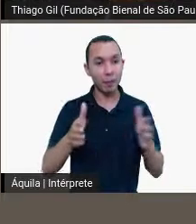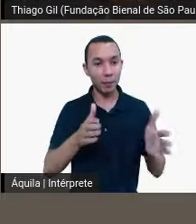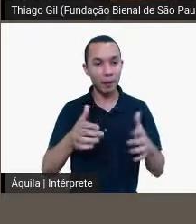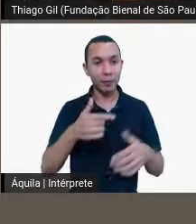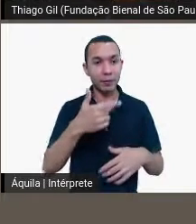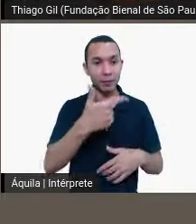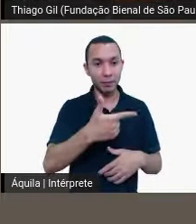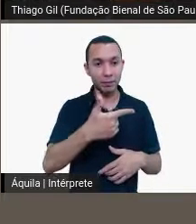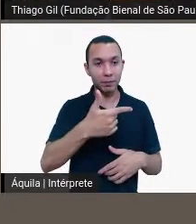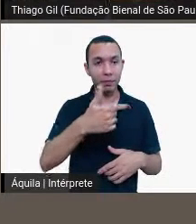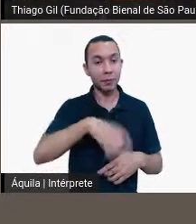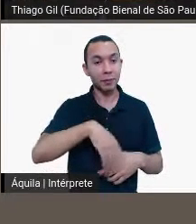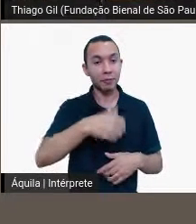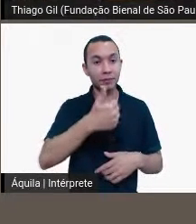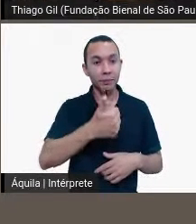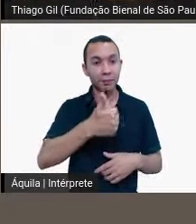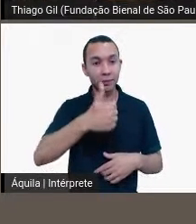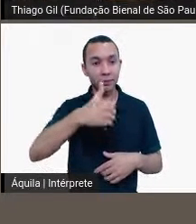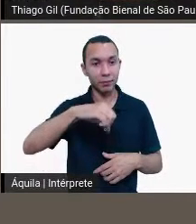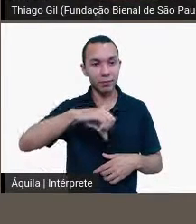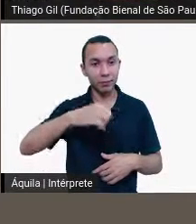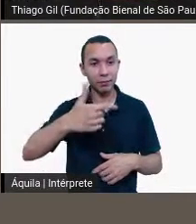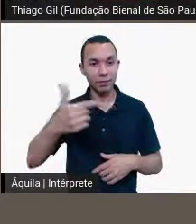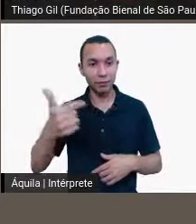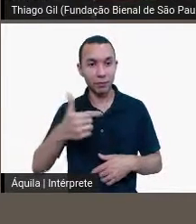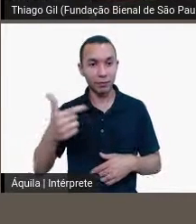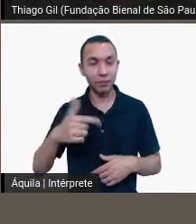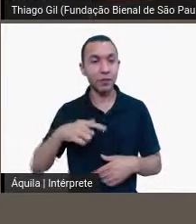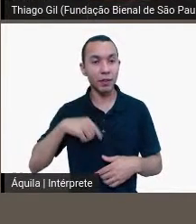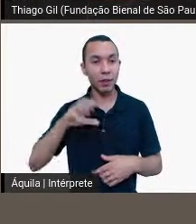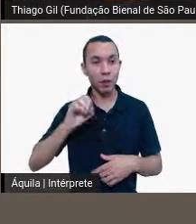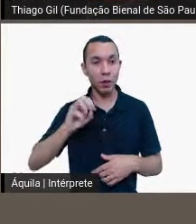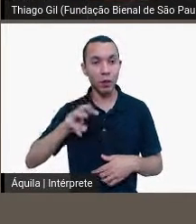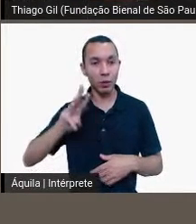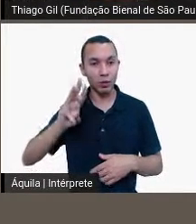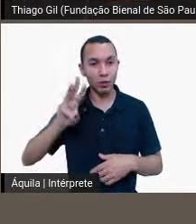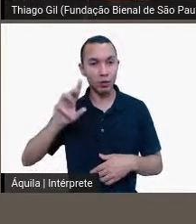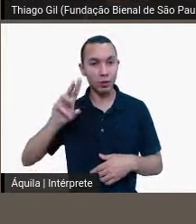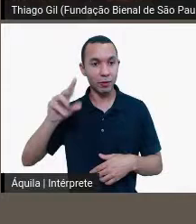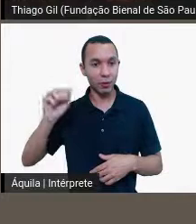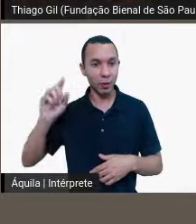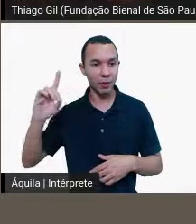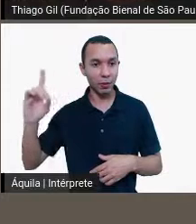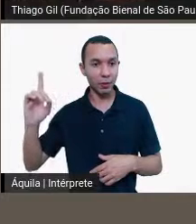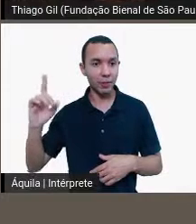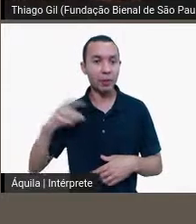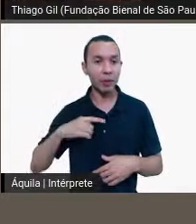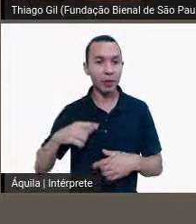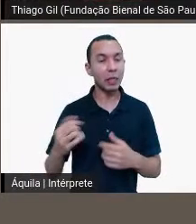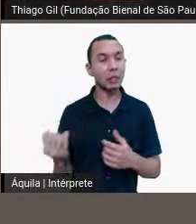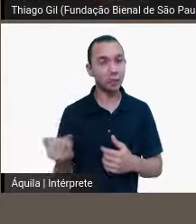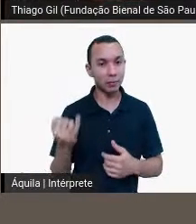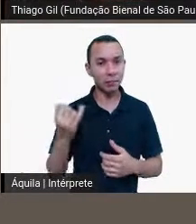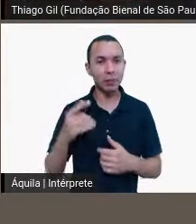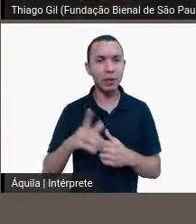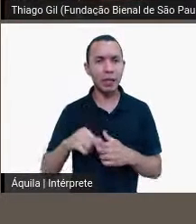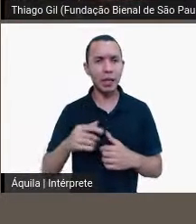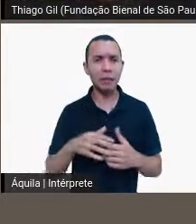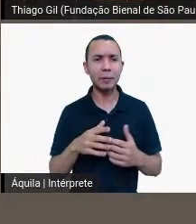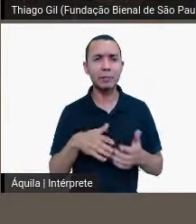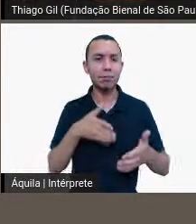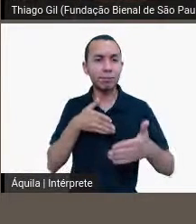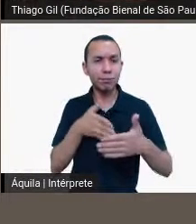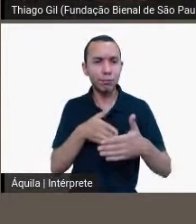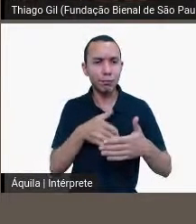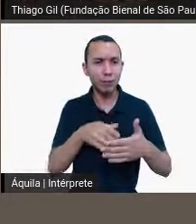Oswald entendendo a imagem fotográfica como decalque do real, e isso era um impedimento para que ela